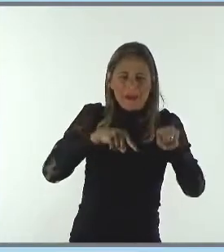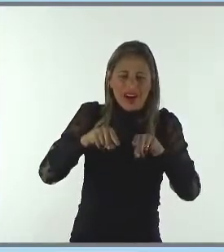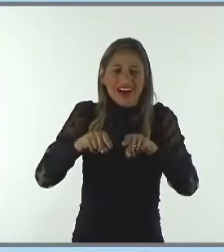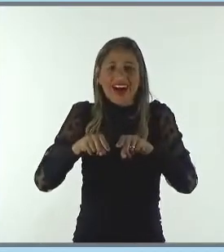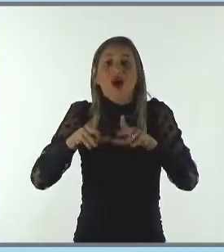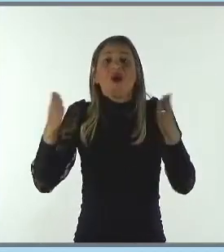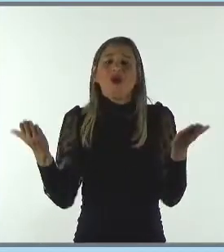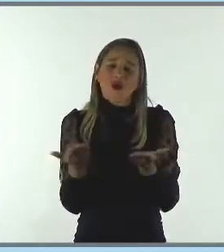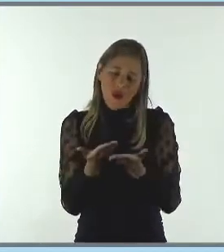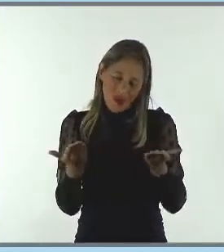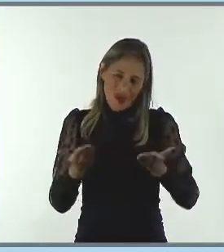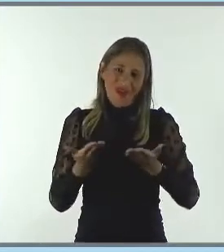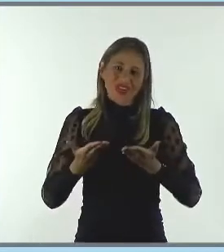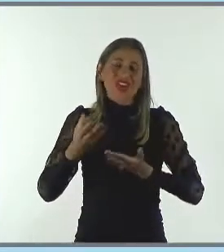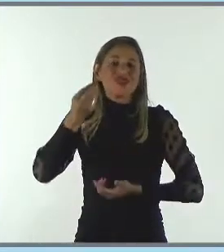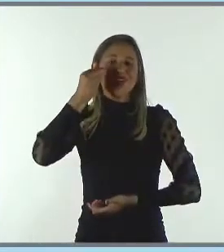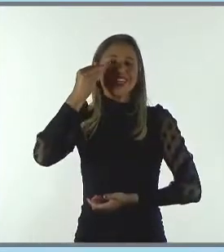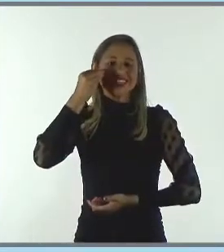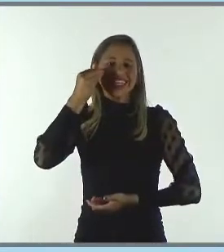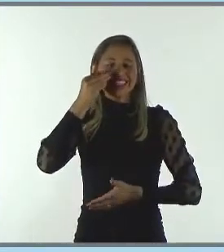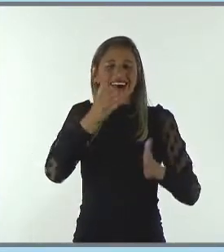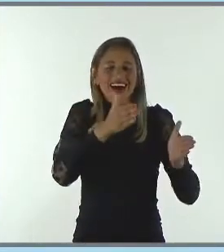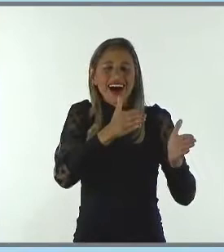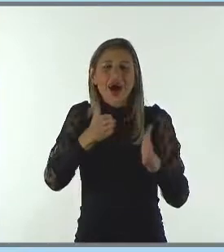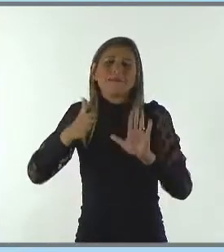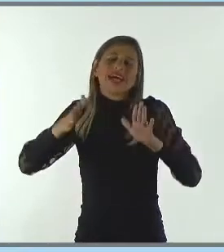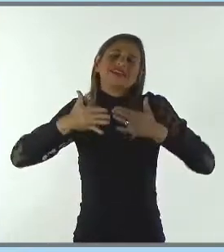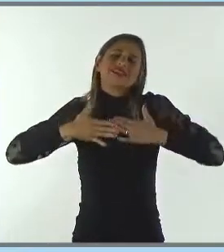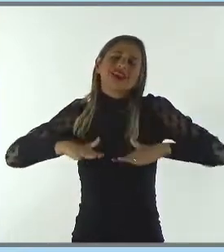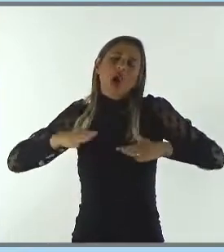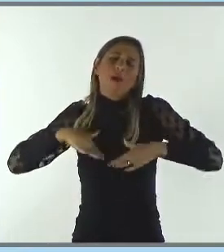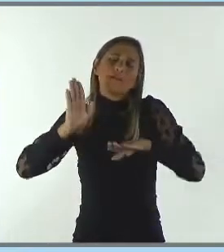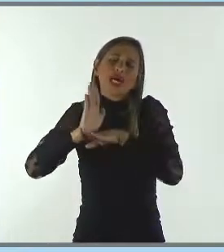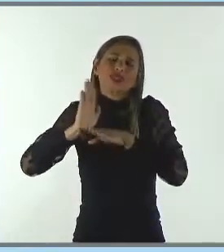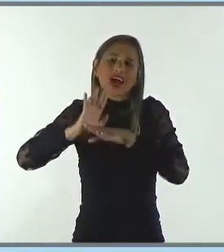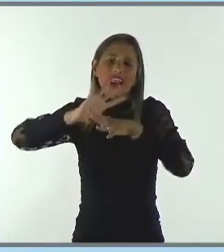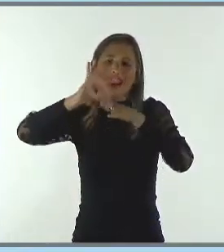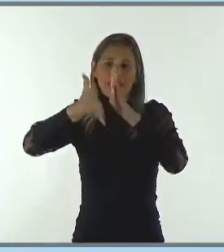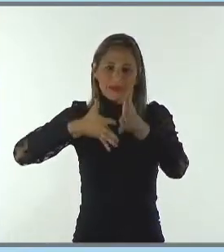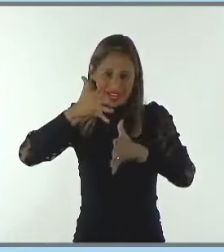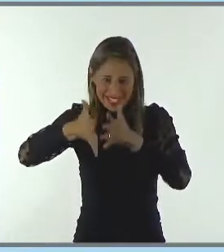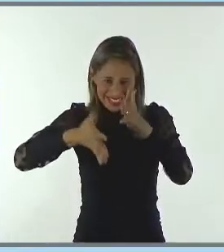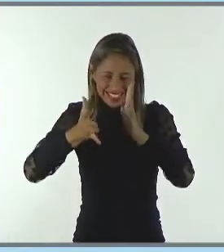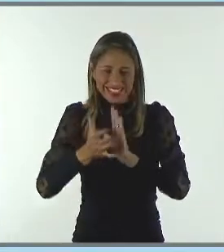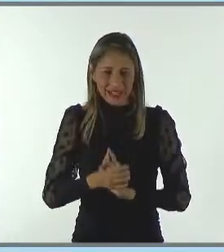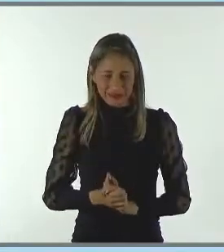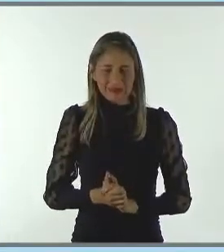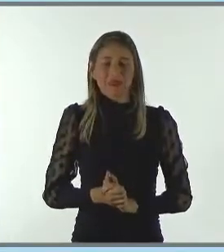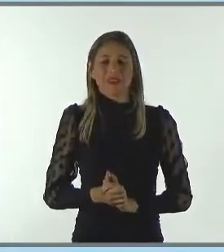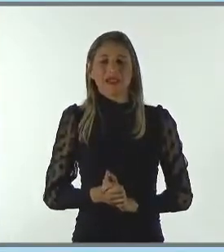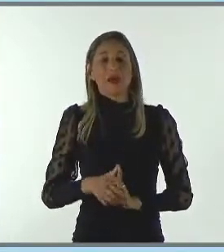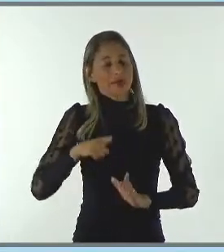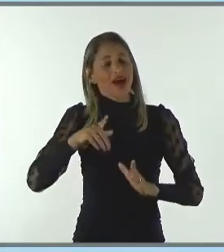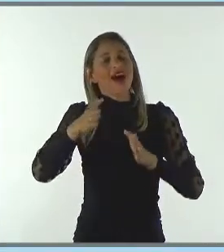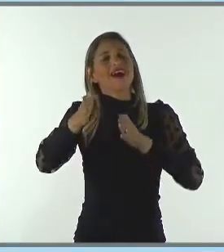mas hoje eu vou tentar seguir uma linha mais linear de raciocínio para justamente atender à proposta que me